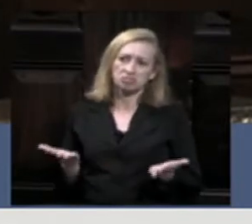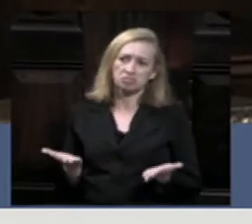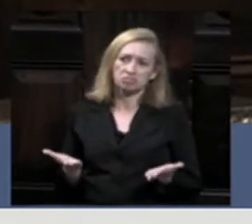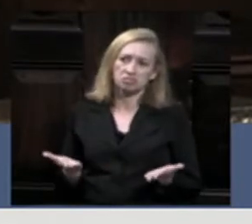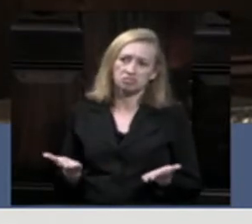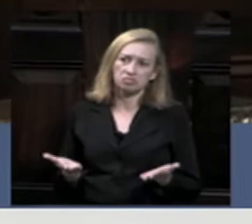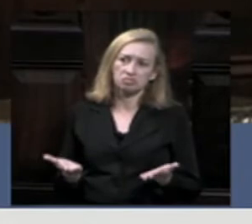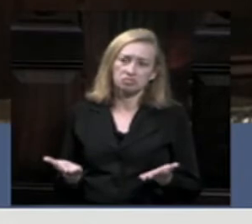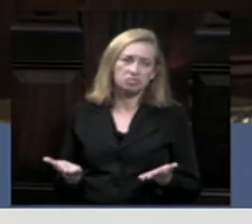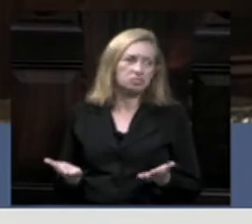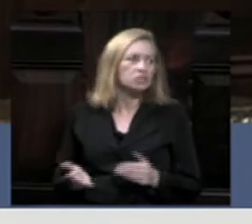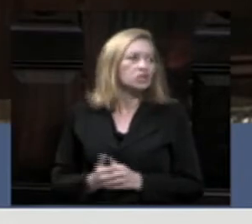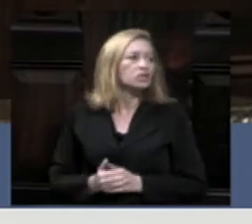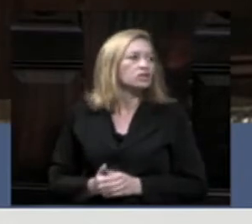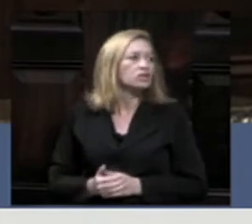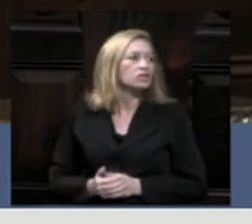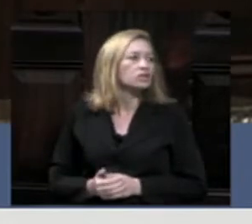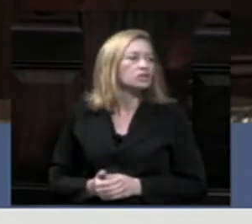Fica, portanto,